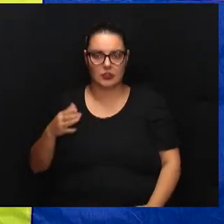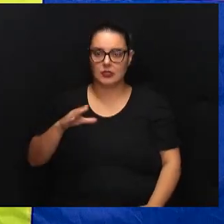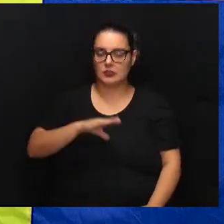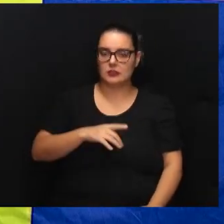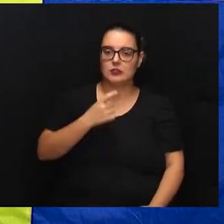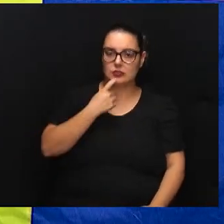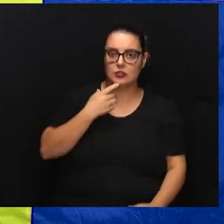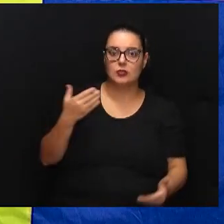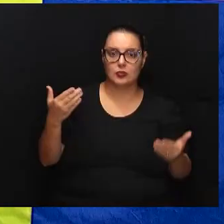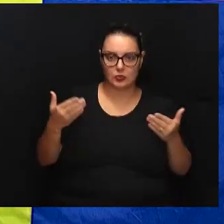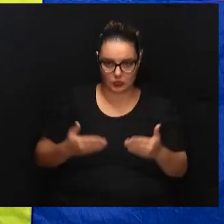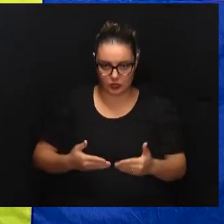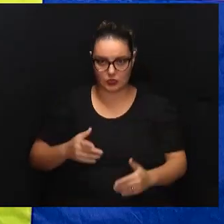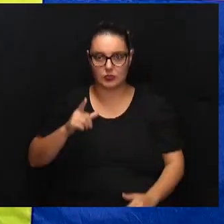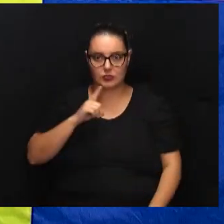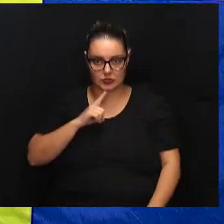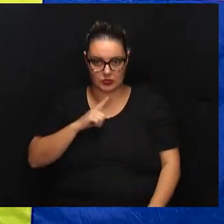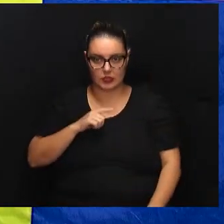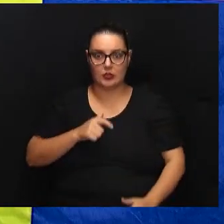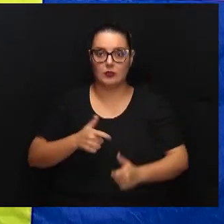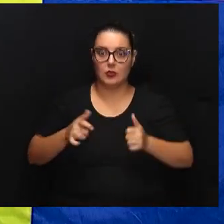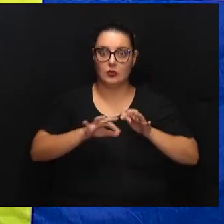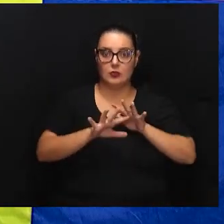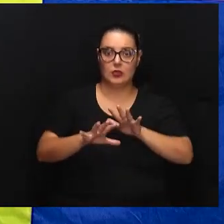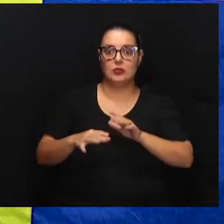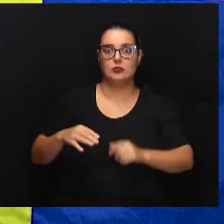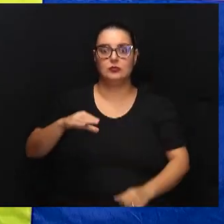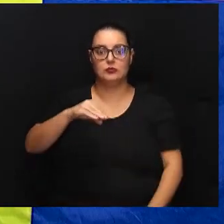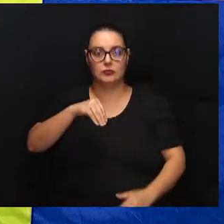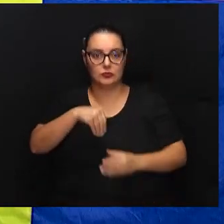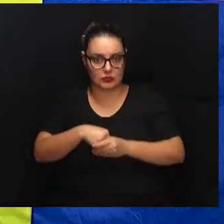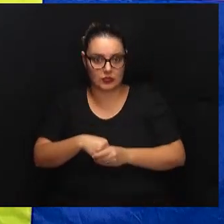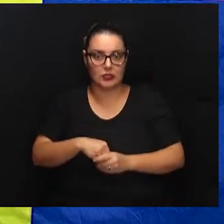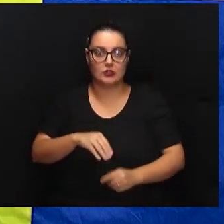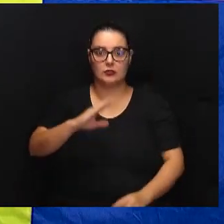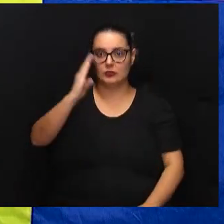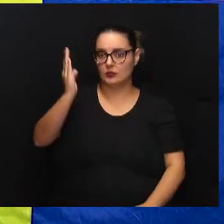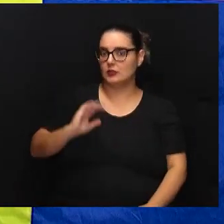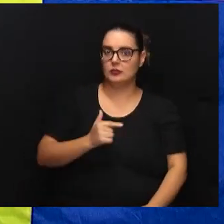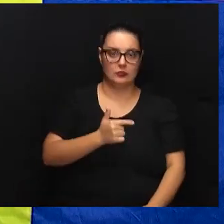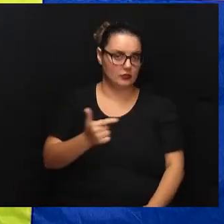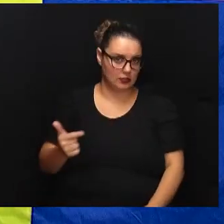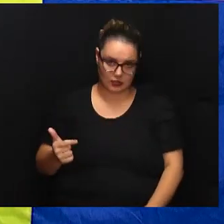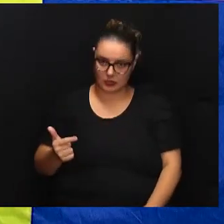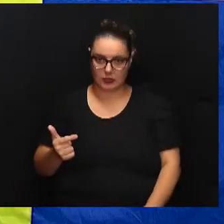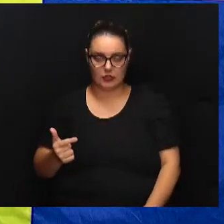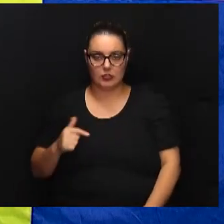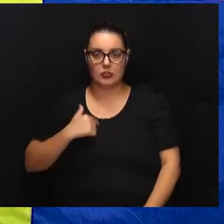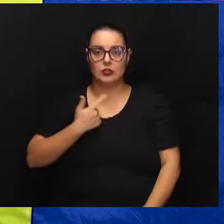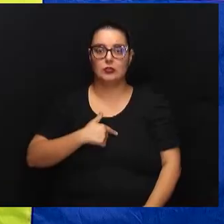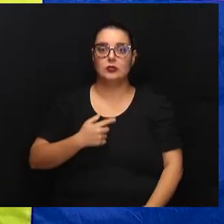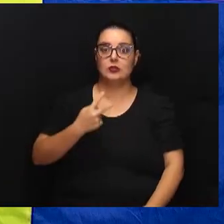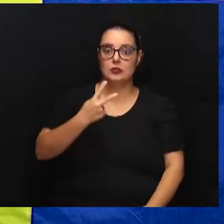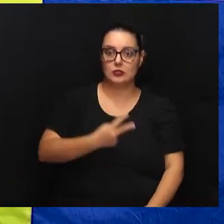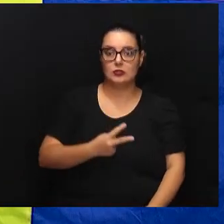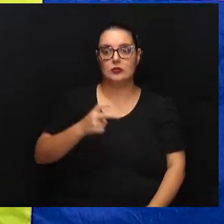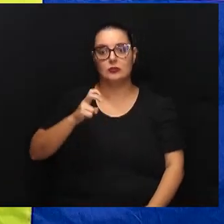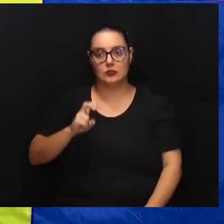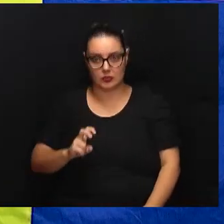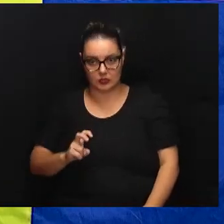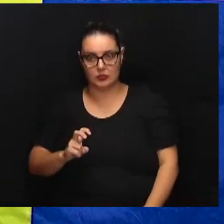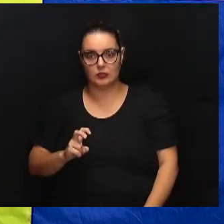parada do interior do Brasil, não existiria, e a gente está na sua 25ª edição.